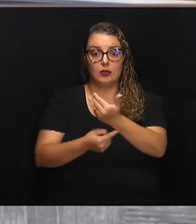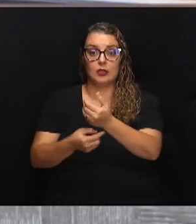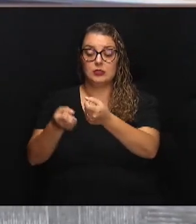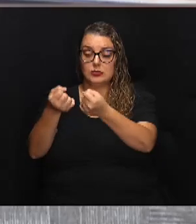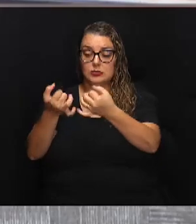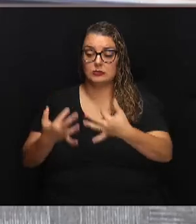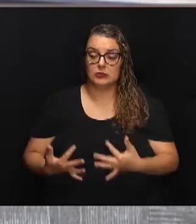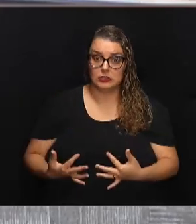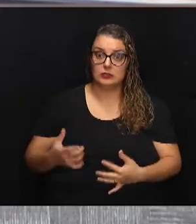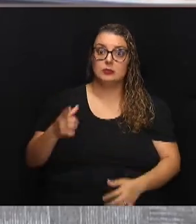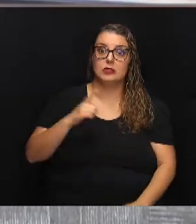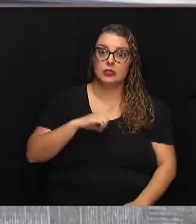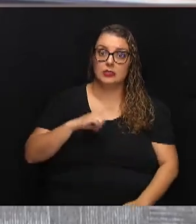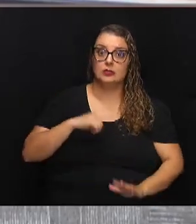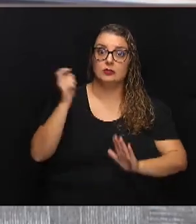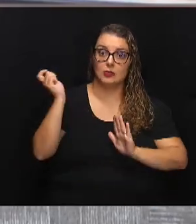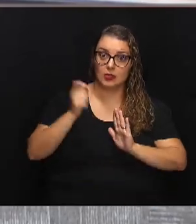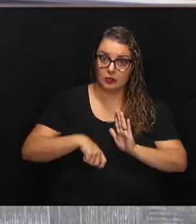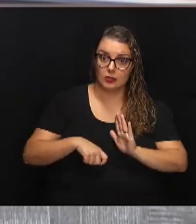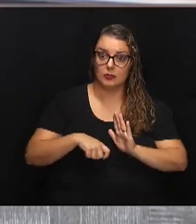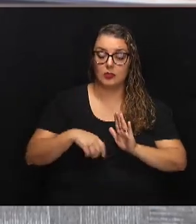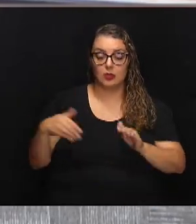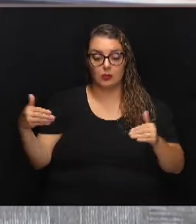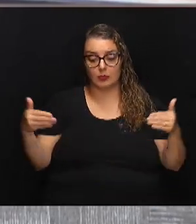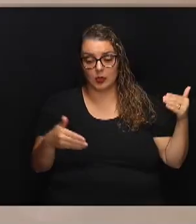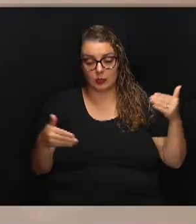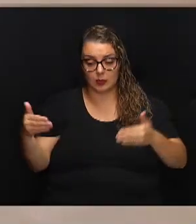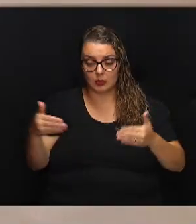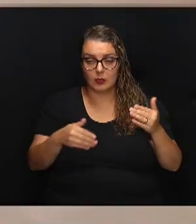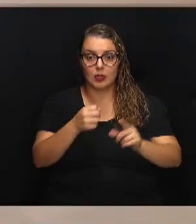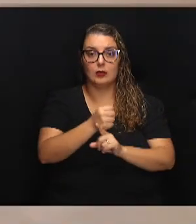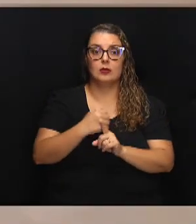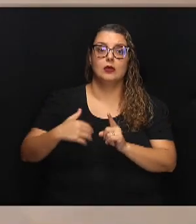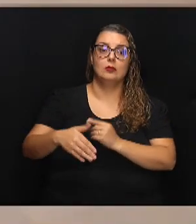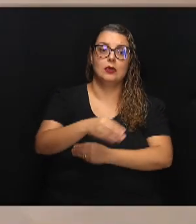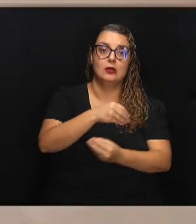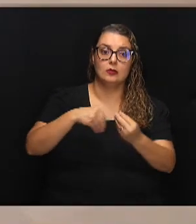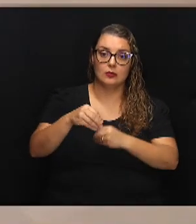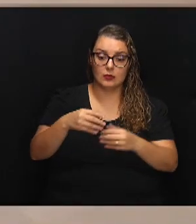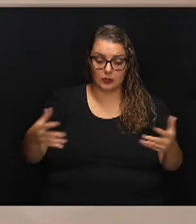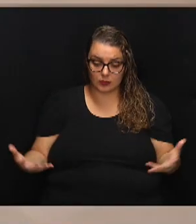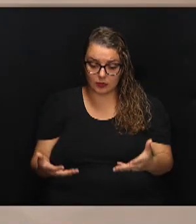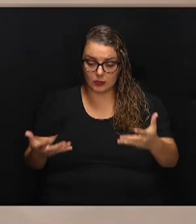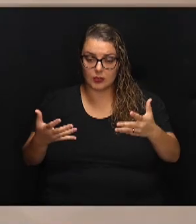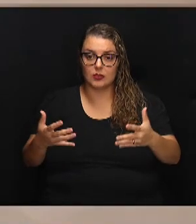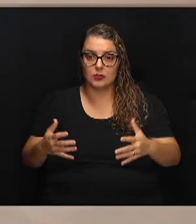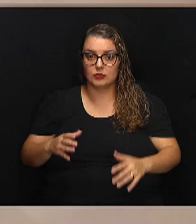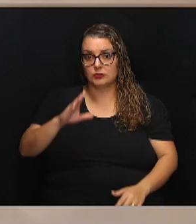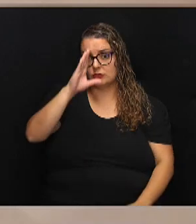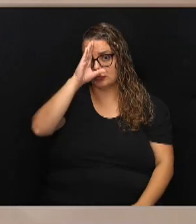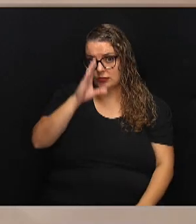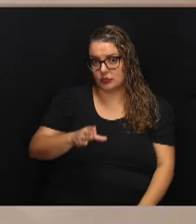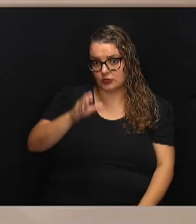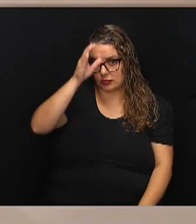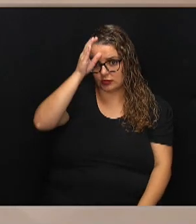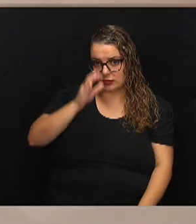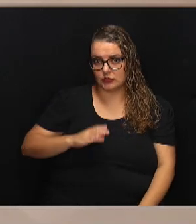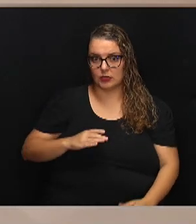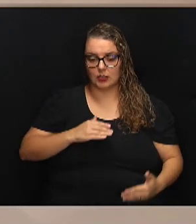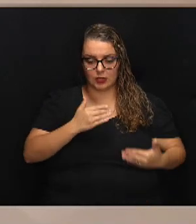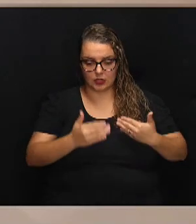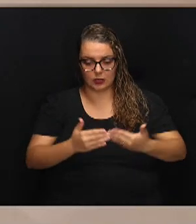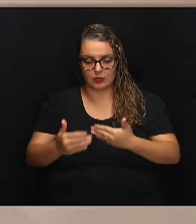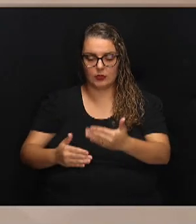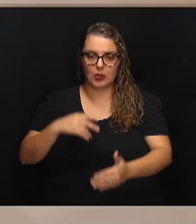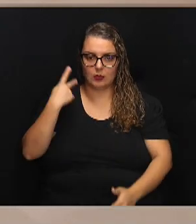que para ter uma efetividade da participação social envolve o engajamento direto dos cidadãos em processos